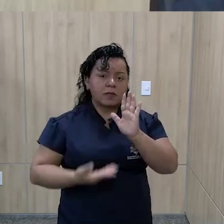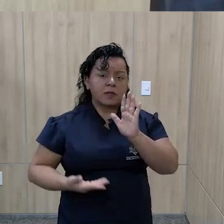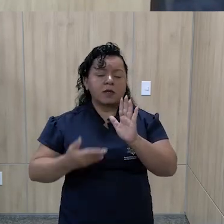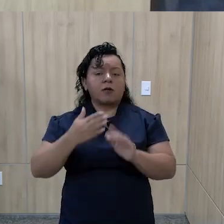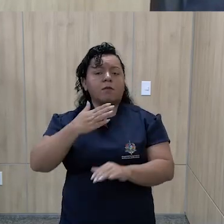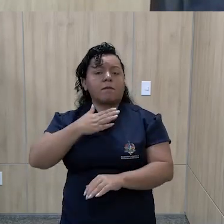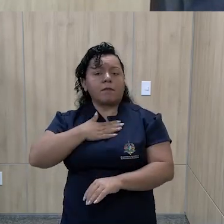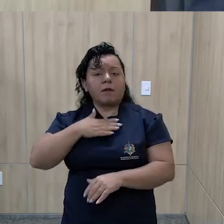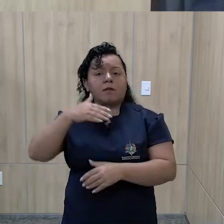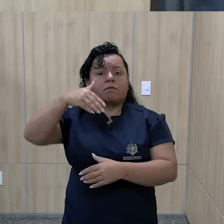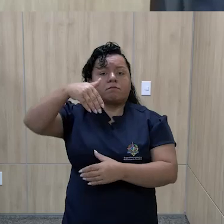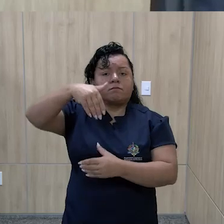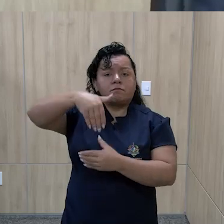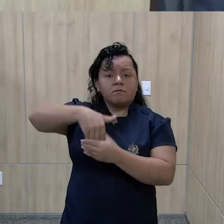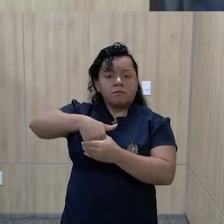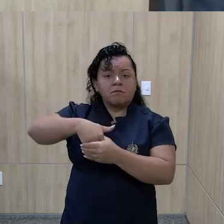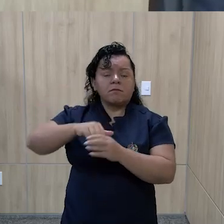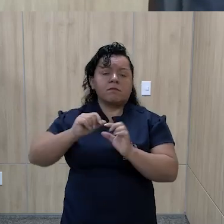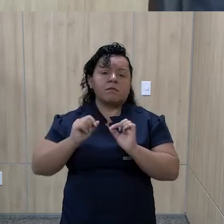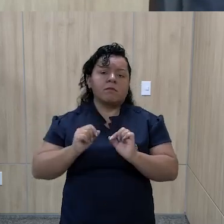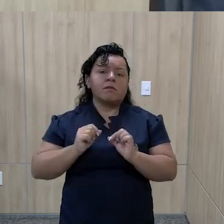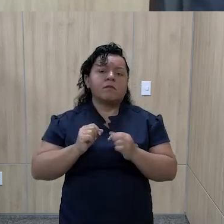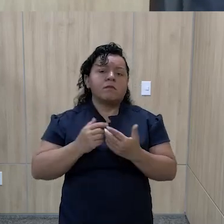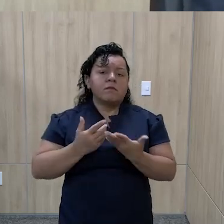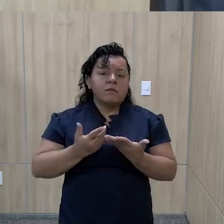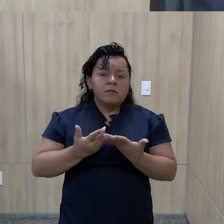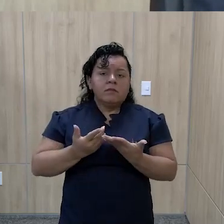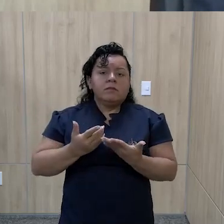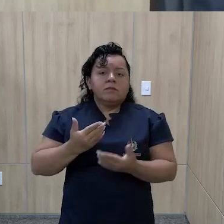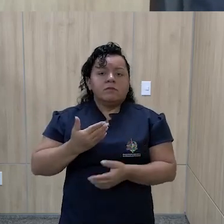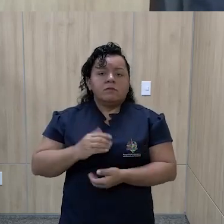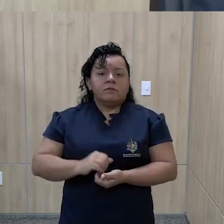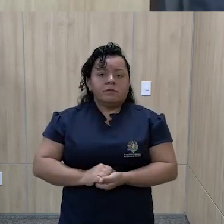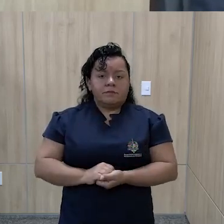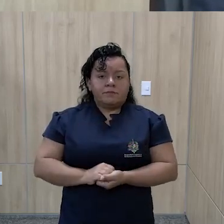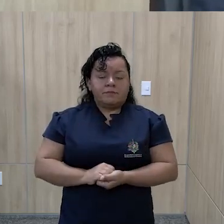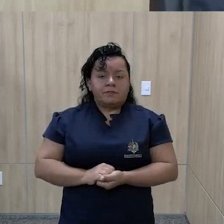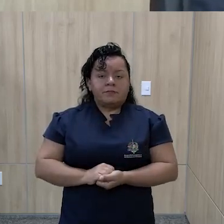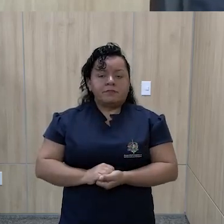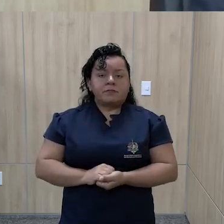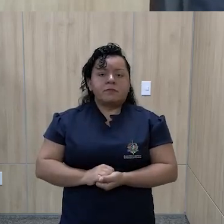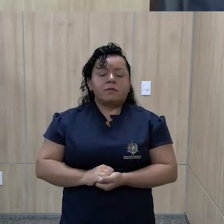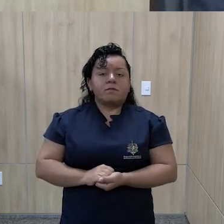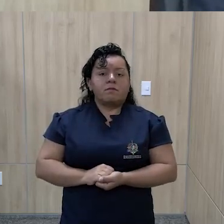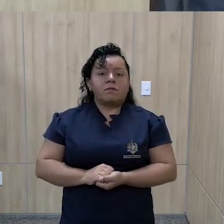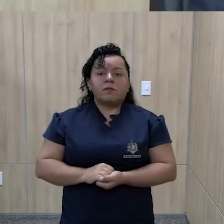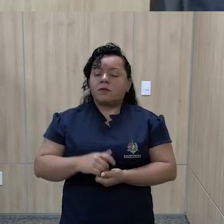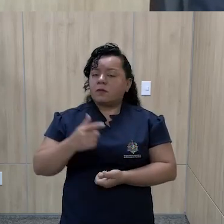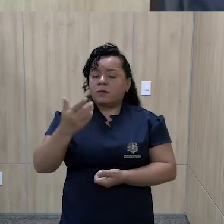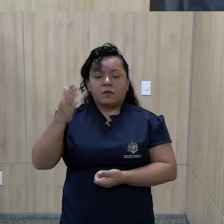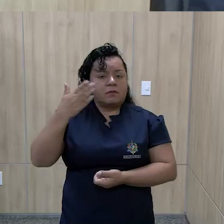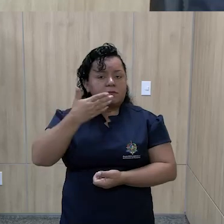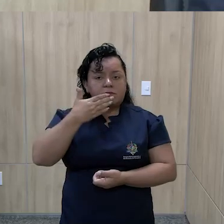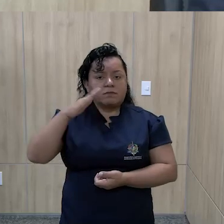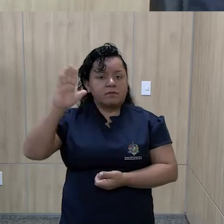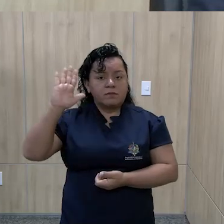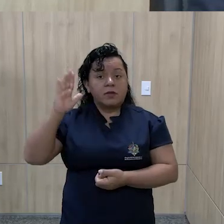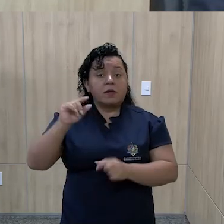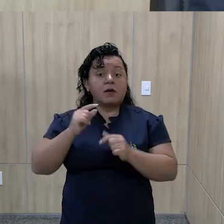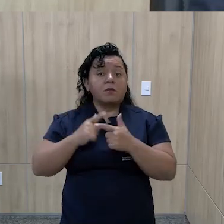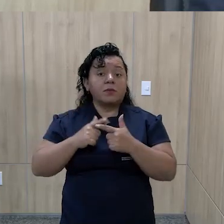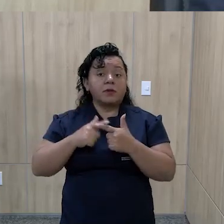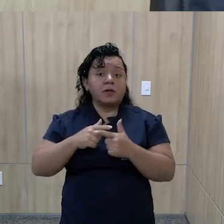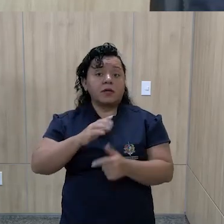Legislativo o meu voto será desfavorável por questões meramente